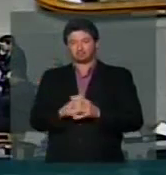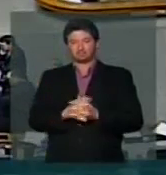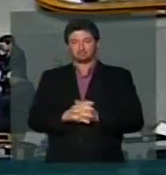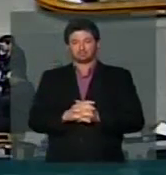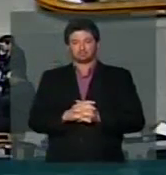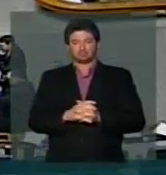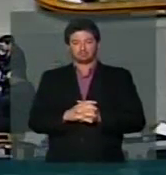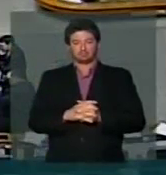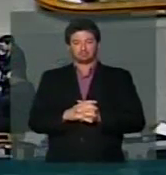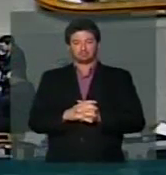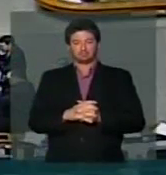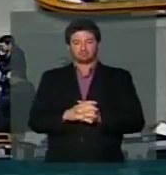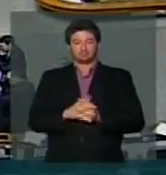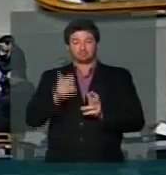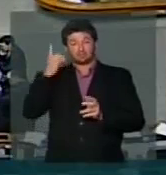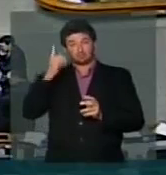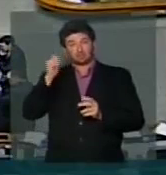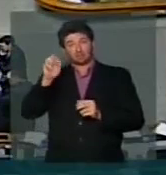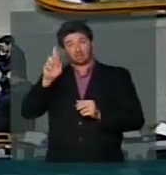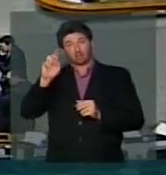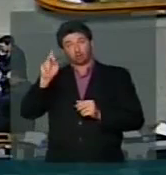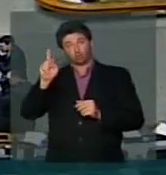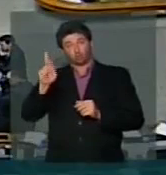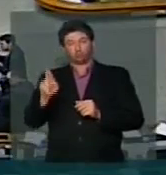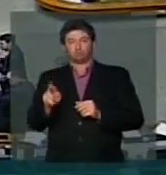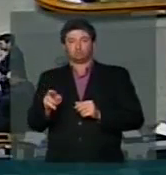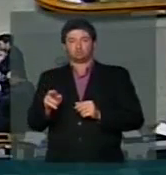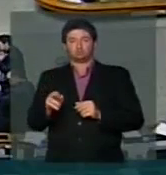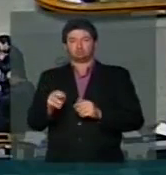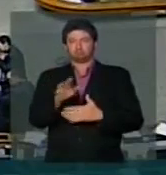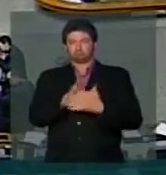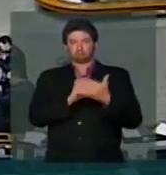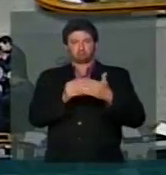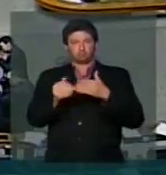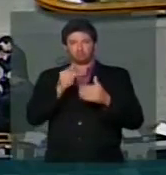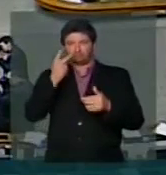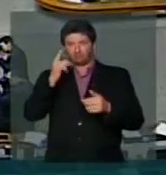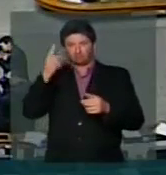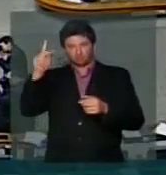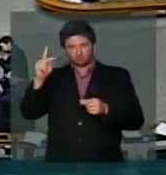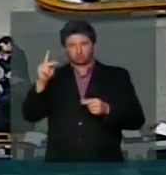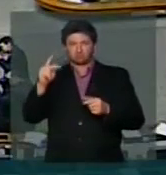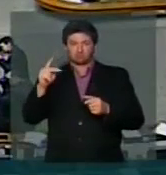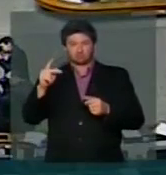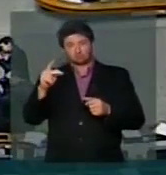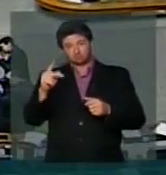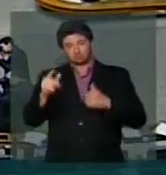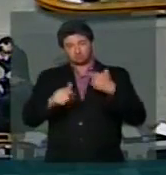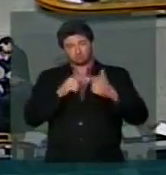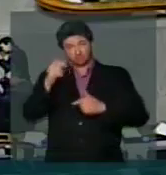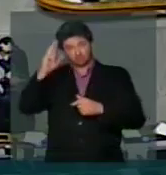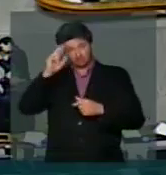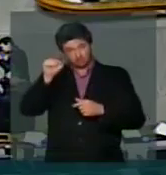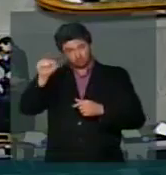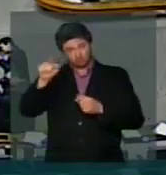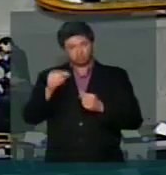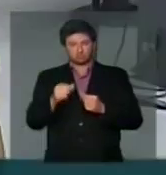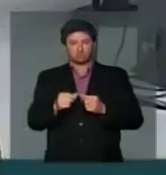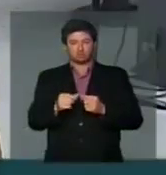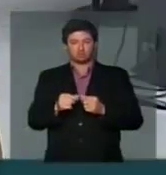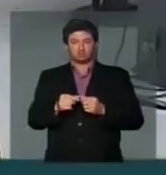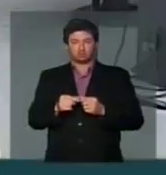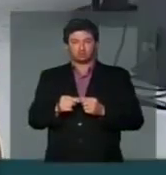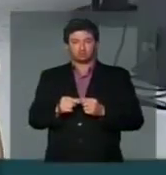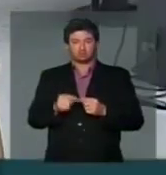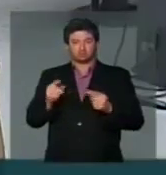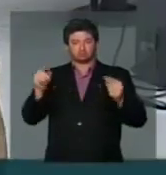Deputado Arthur Vigílio, de qualquer referência que seja feita aqui ao desempenho, ao trabalho de Vossa Excelência, vem